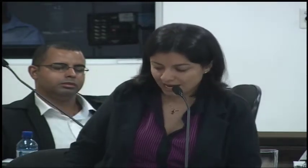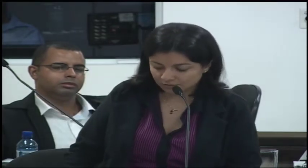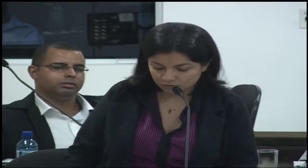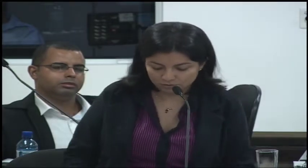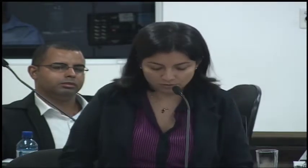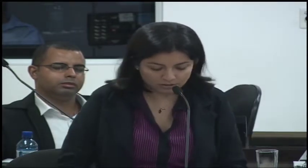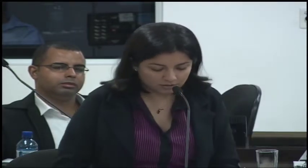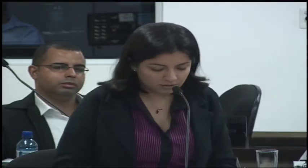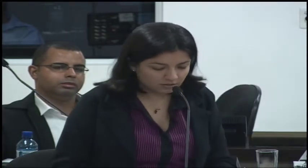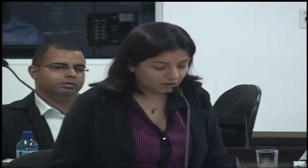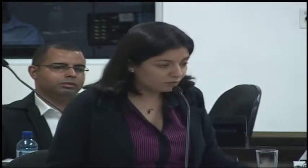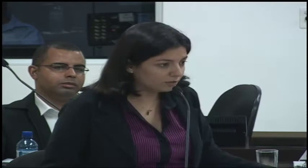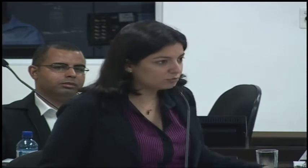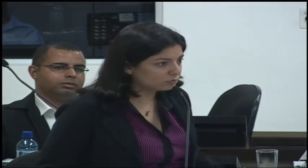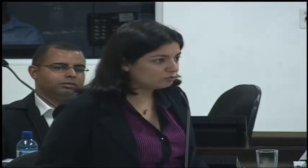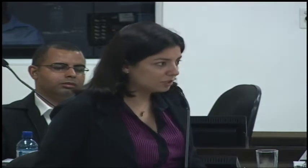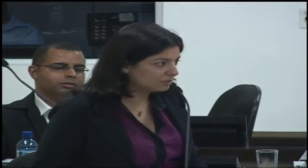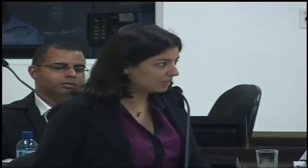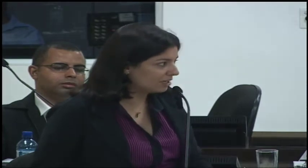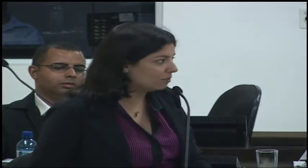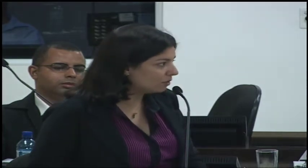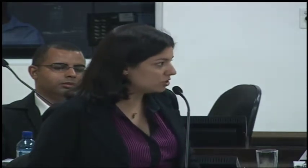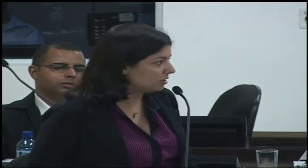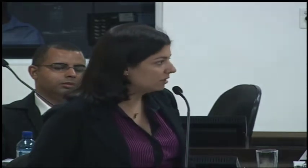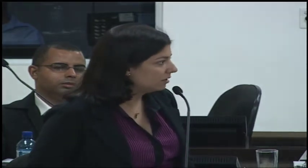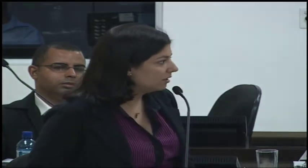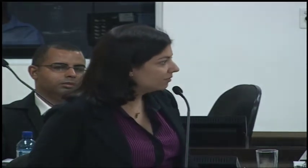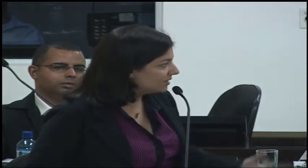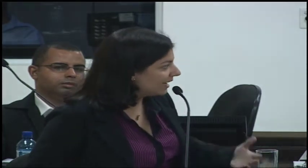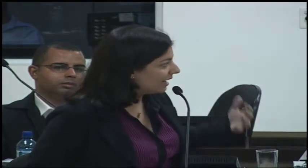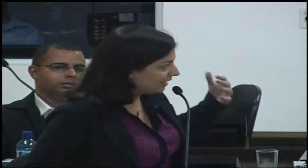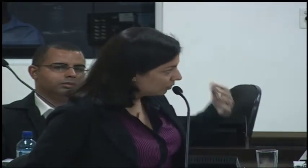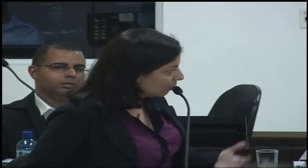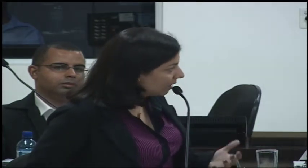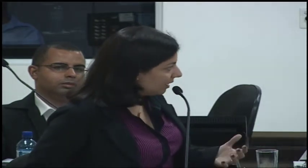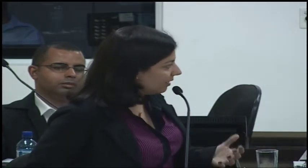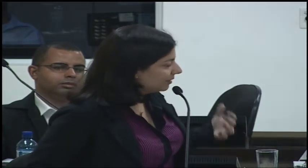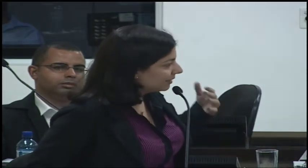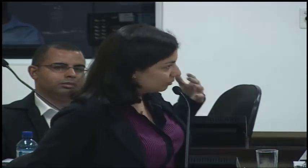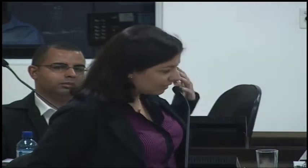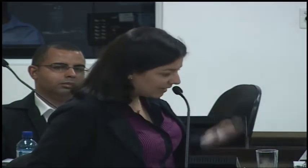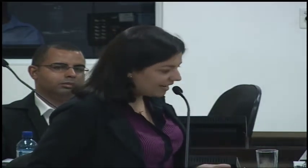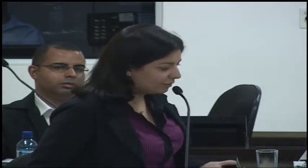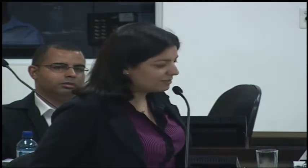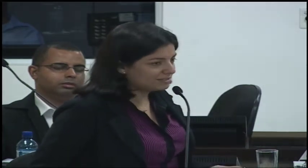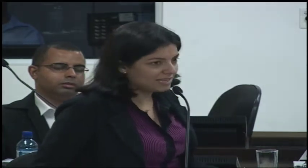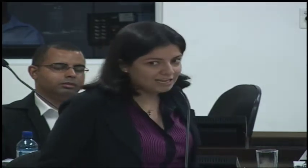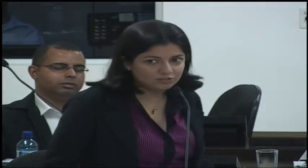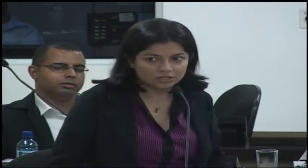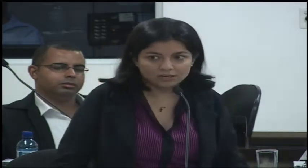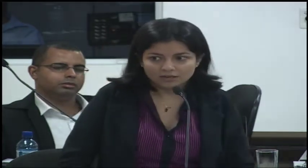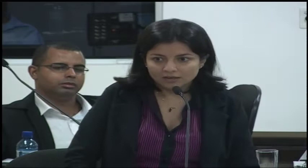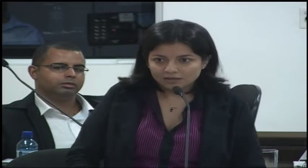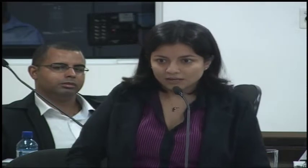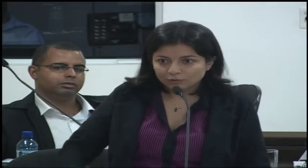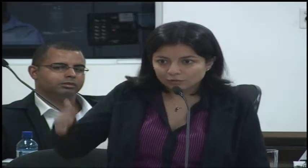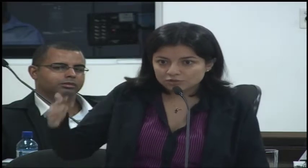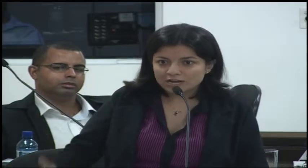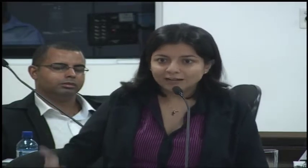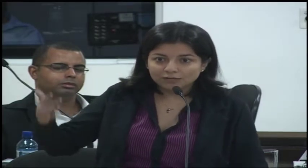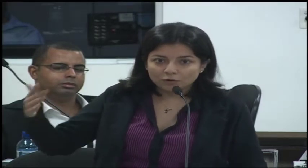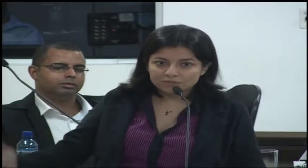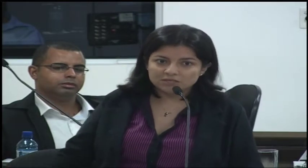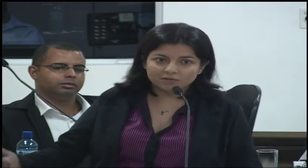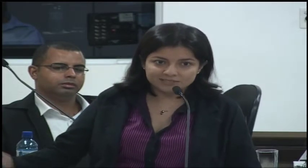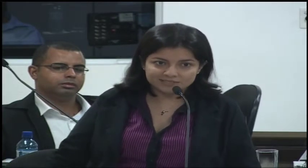objetos que foram discutidos aqui hoje fizeram a leitura do decreto existente e do enunciado